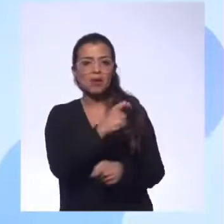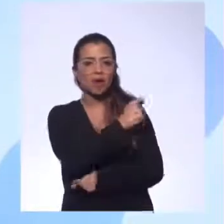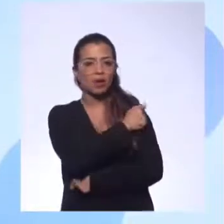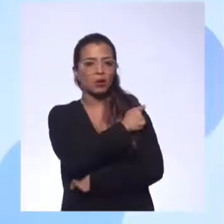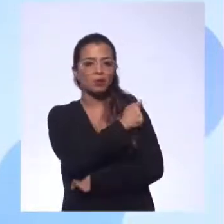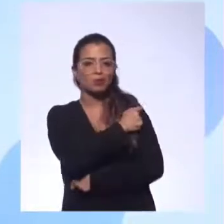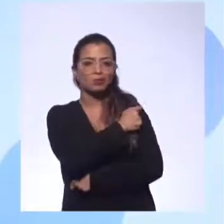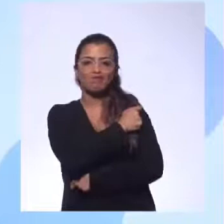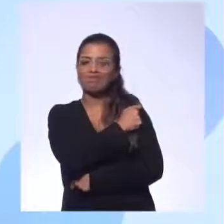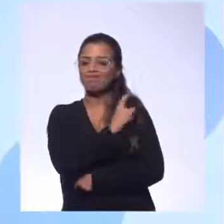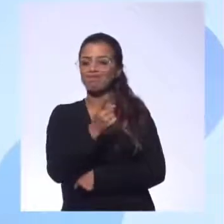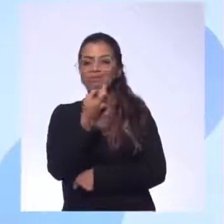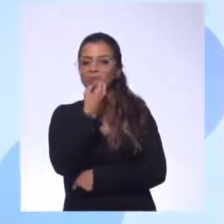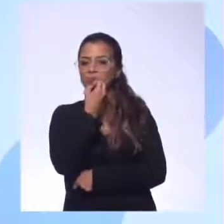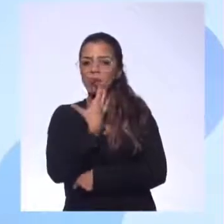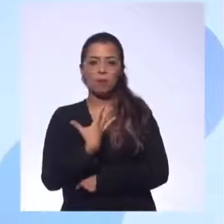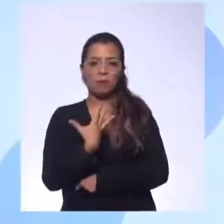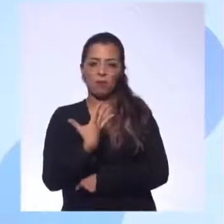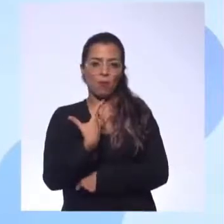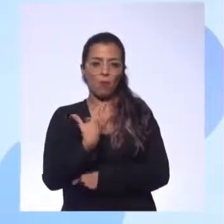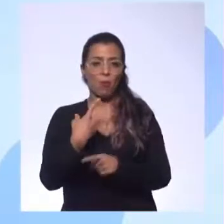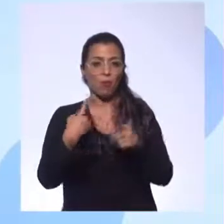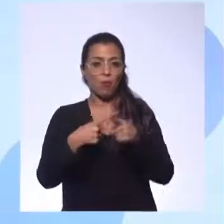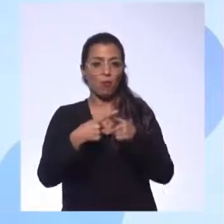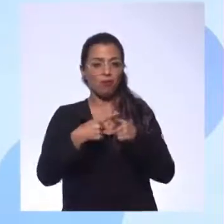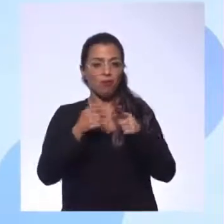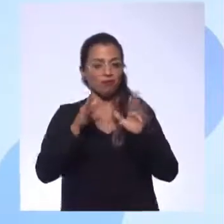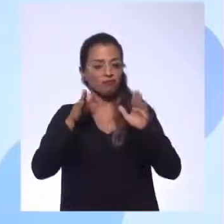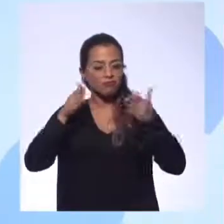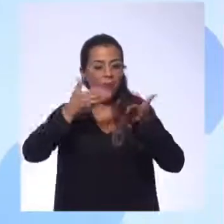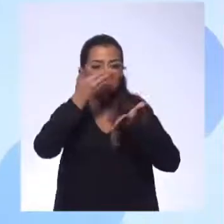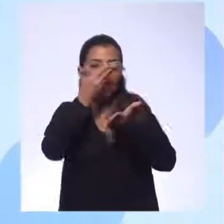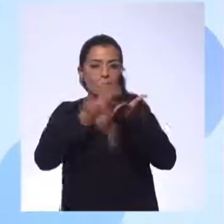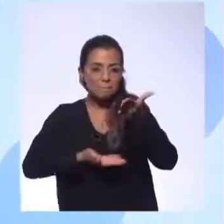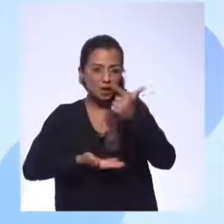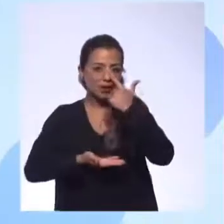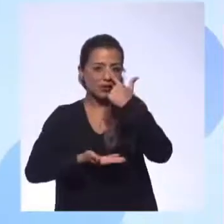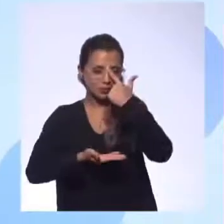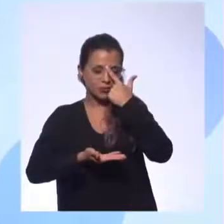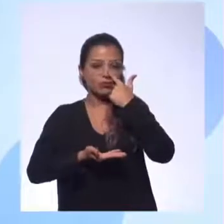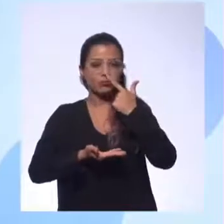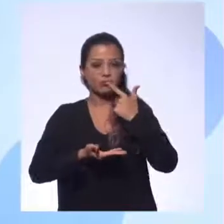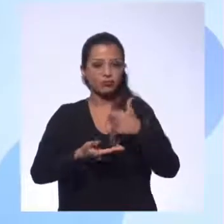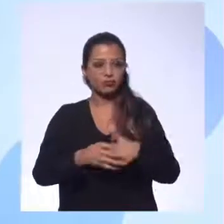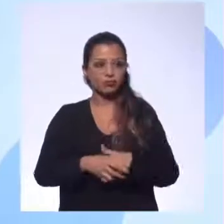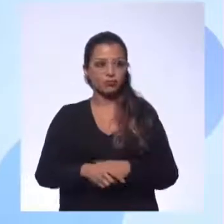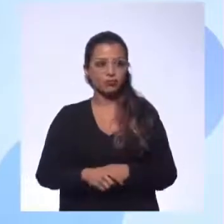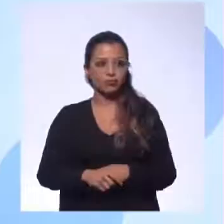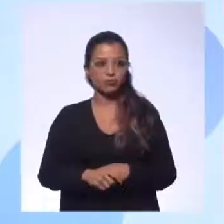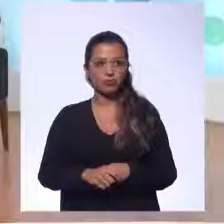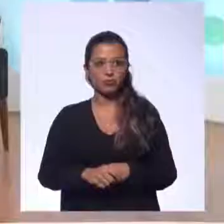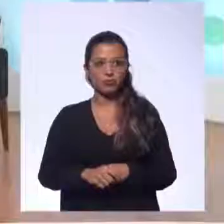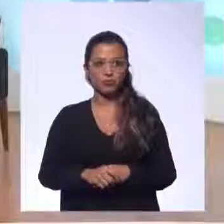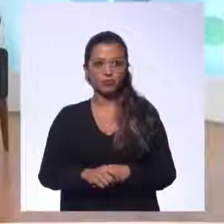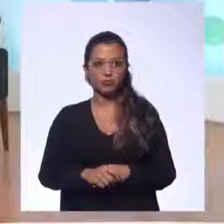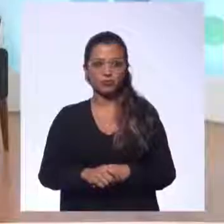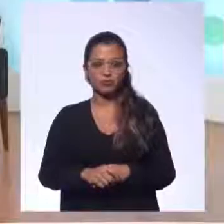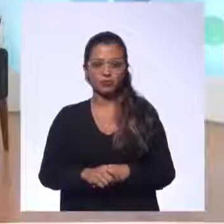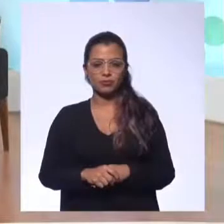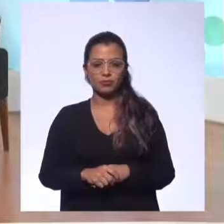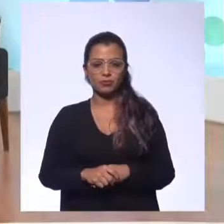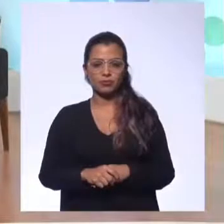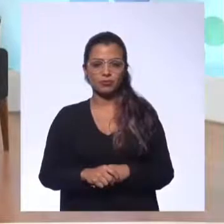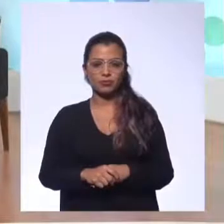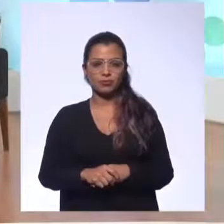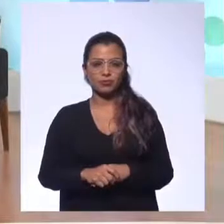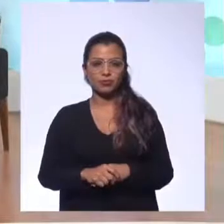ele, não acho uma boa ideia. A concentração nas aulas iria diminuir e muitos iriam começar a ter atitudes desnecessárias. Parou